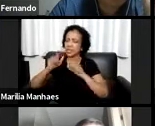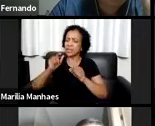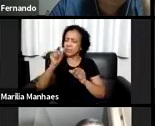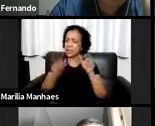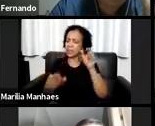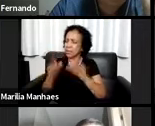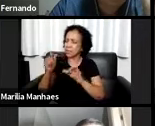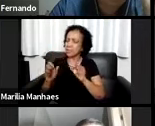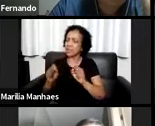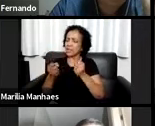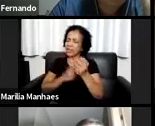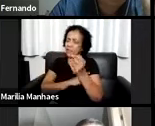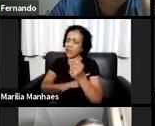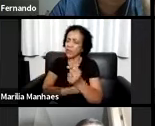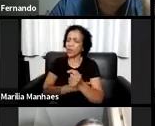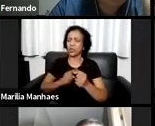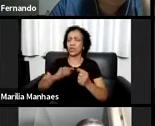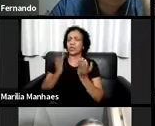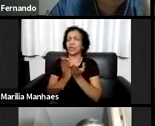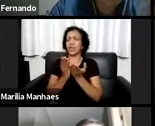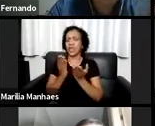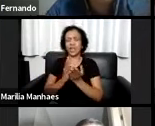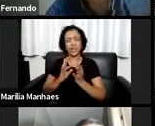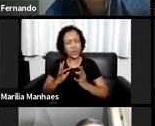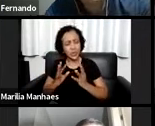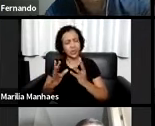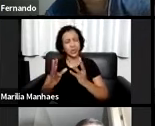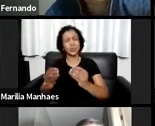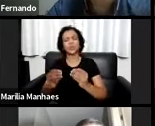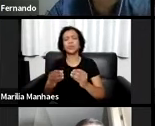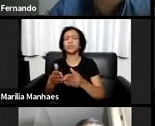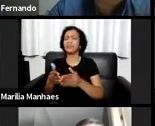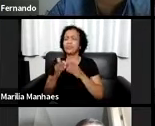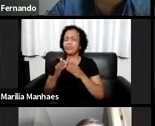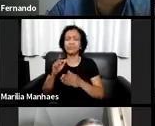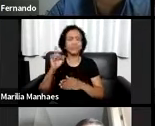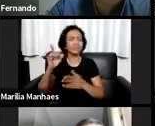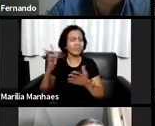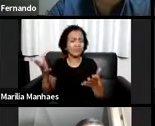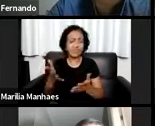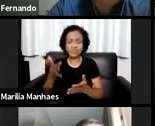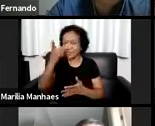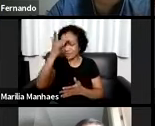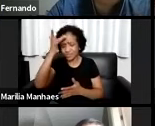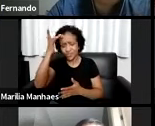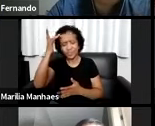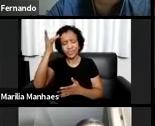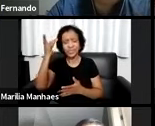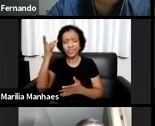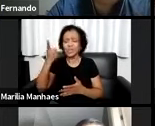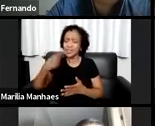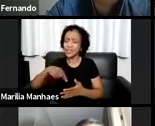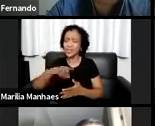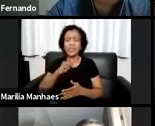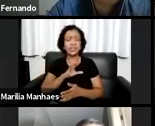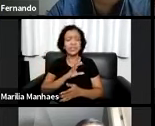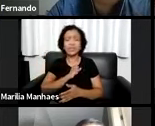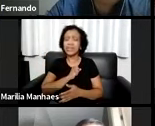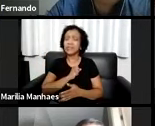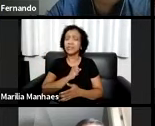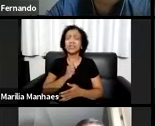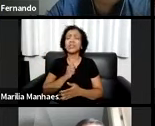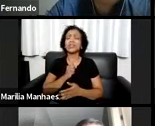fortalece essas pessoas. Pai querido, peço pelos autônomos, pelas pessoas, Senhor amado, que estão impossibilitadas de trabalhar